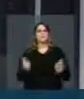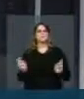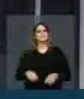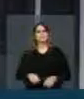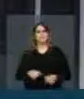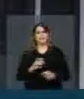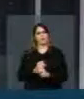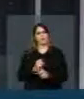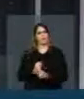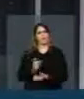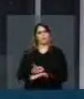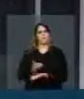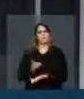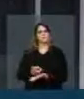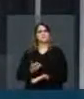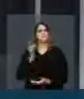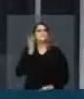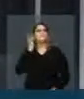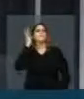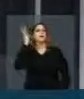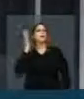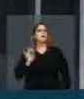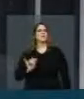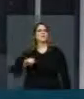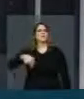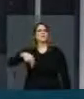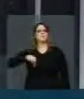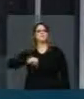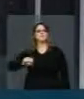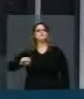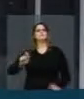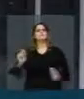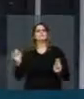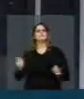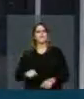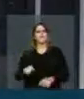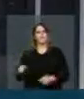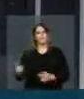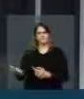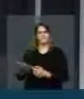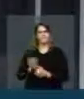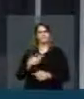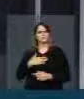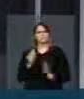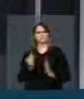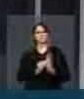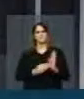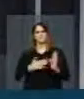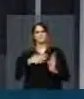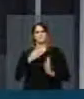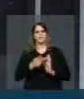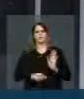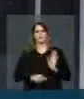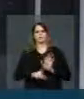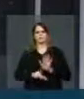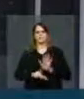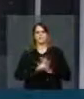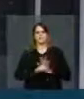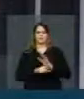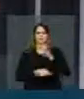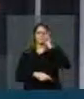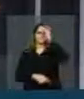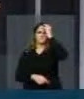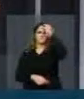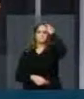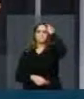cálculo, porque é um cálculo fácil, o INSS tem como fazer, eles já me deram aqui, está no meu projeto de lei, aqui na casa, a